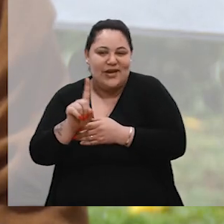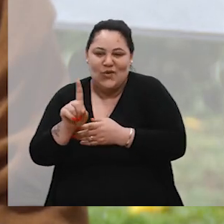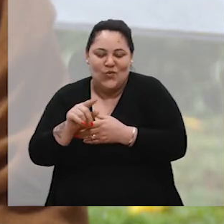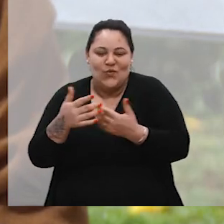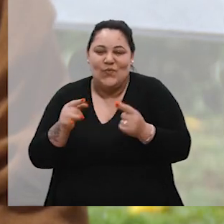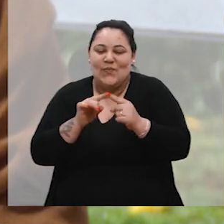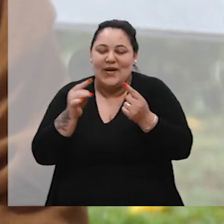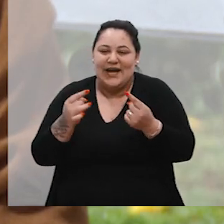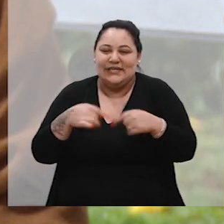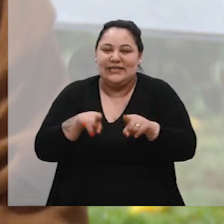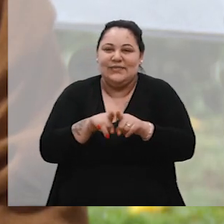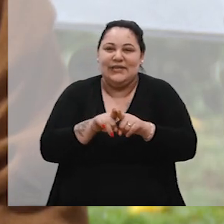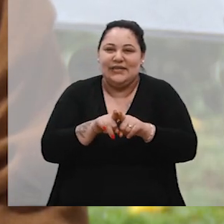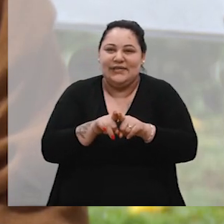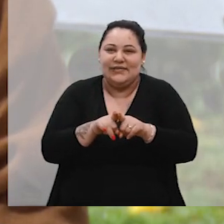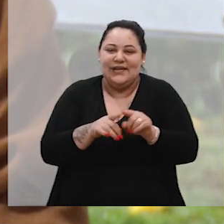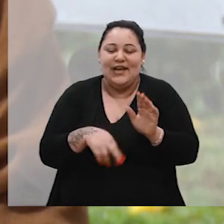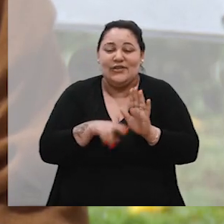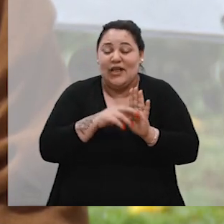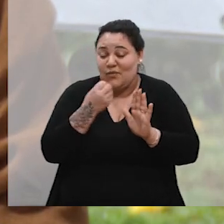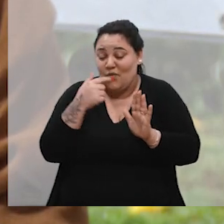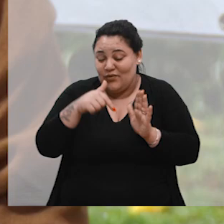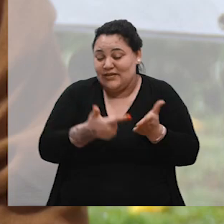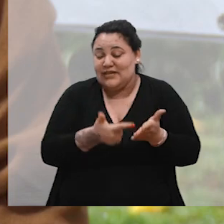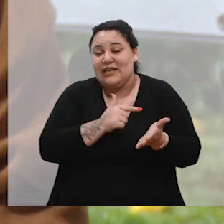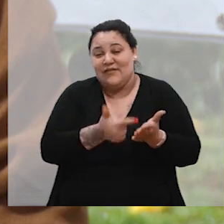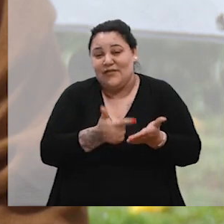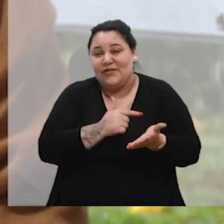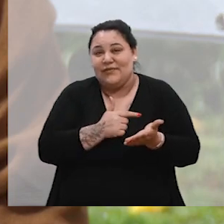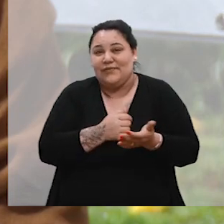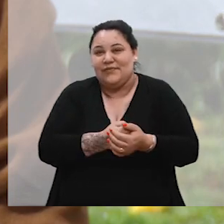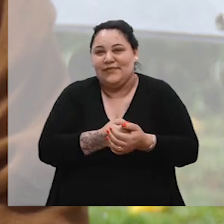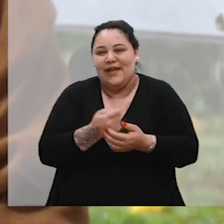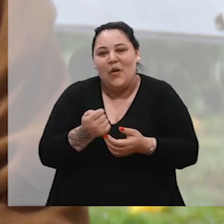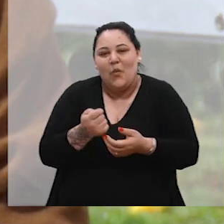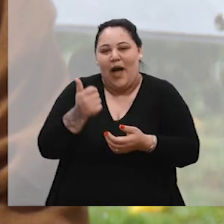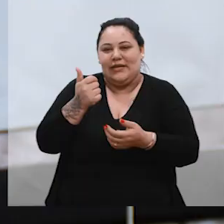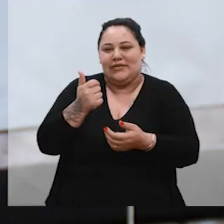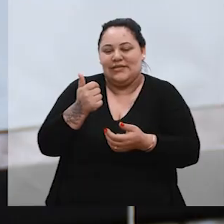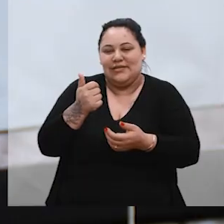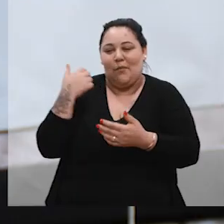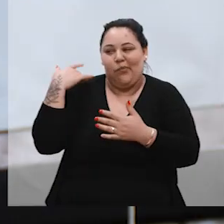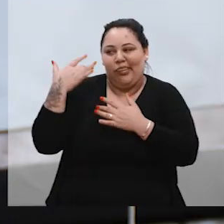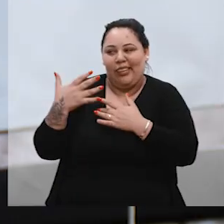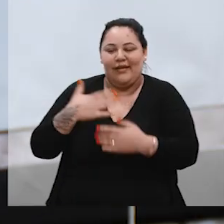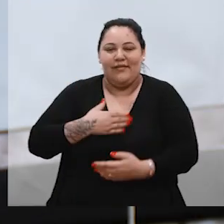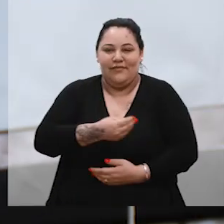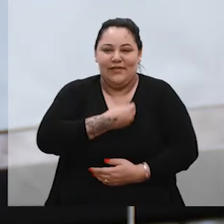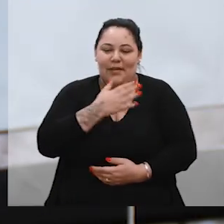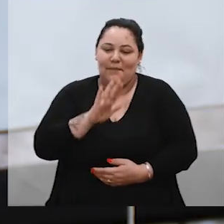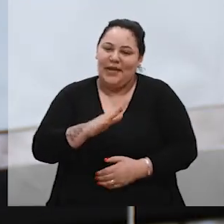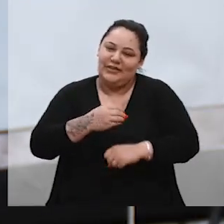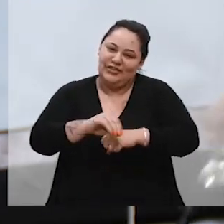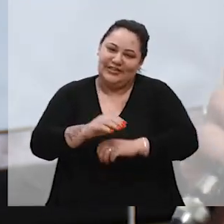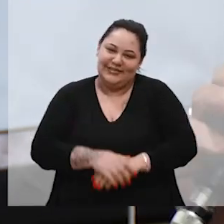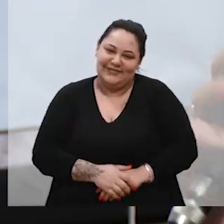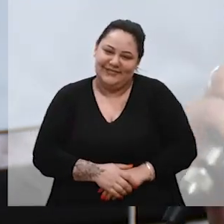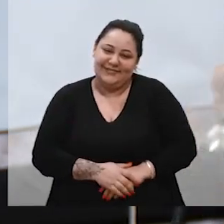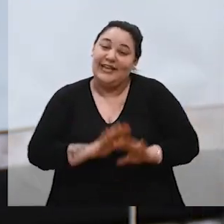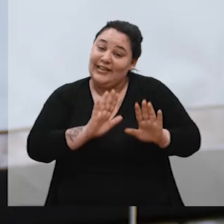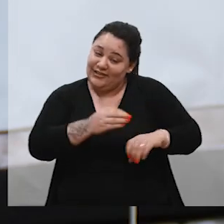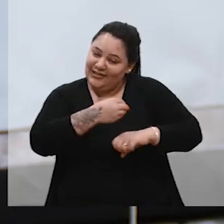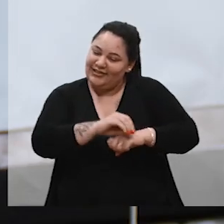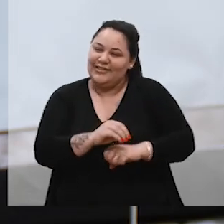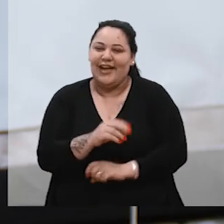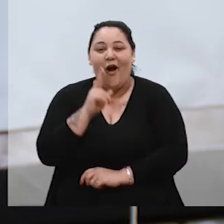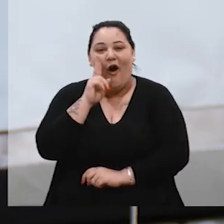né? Mas como o resultado assim foi tão bom desse livro, então, Quase Autobiografia é a minha sugestão. Fica a dica